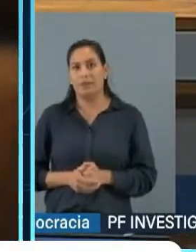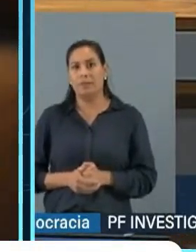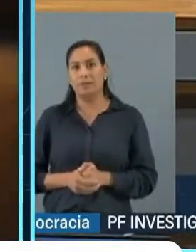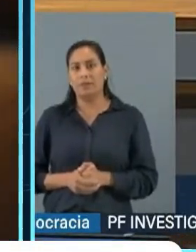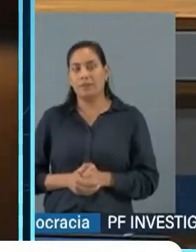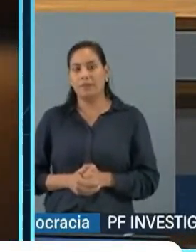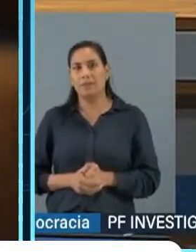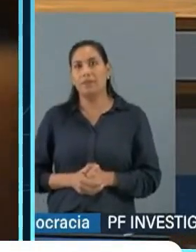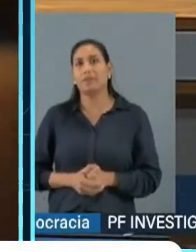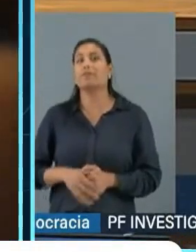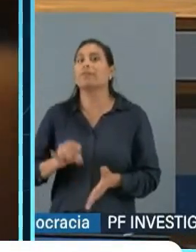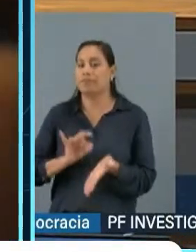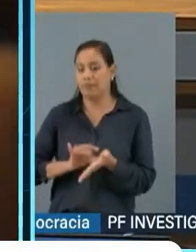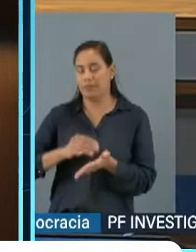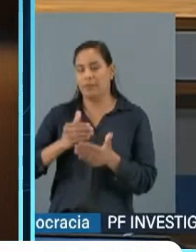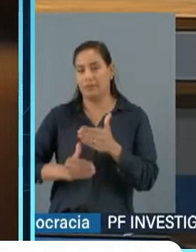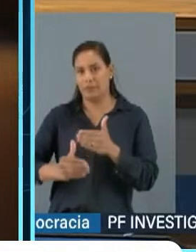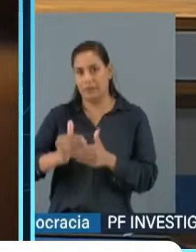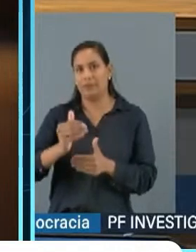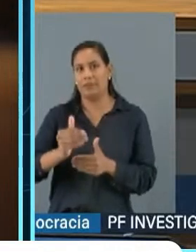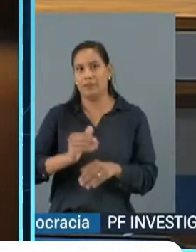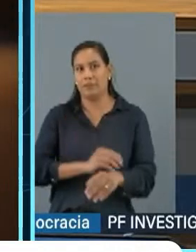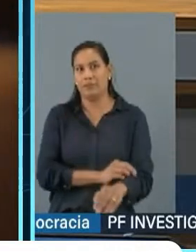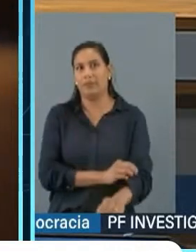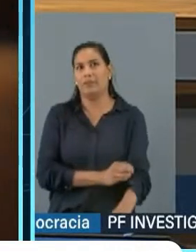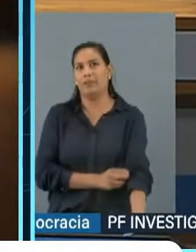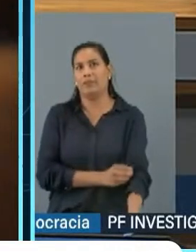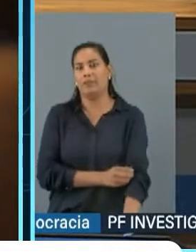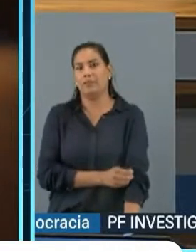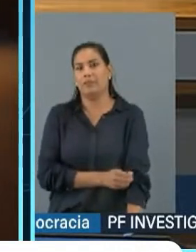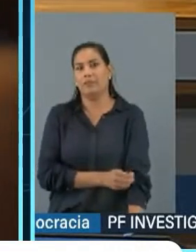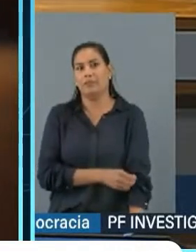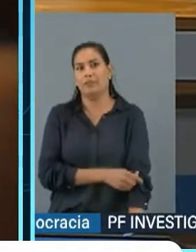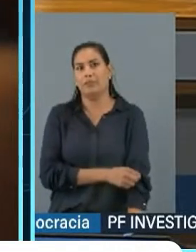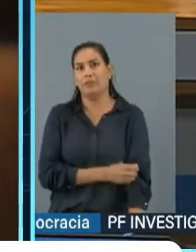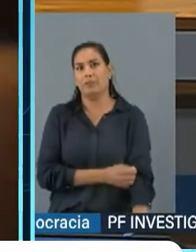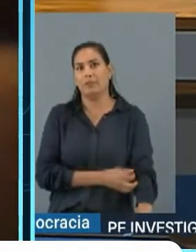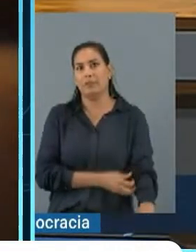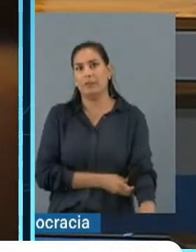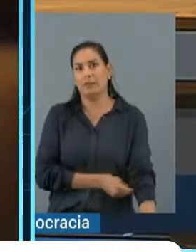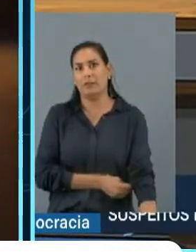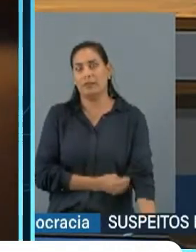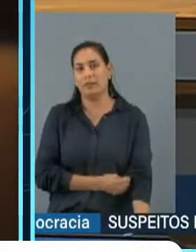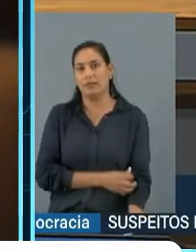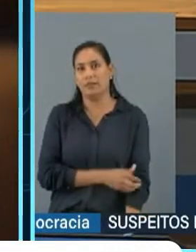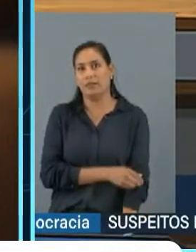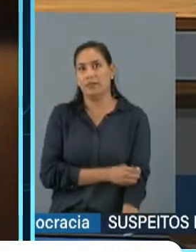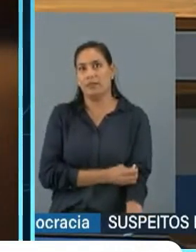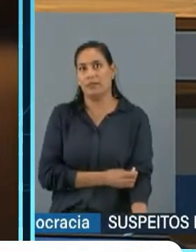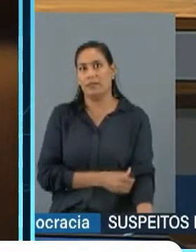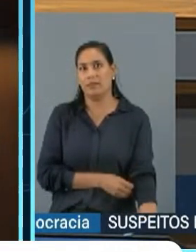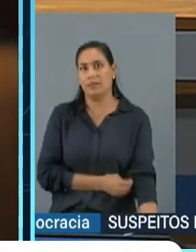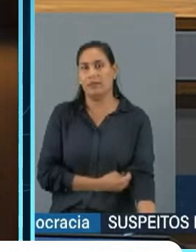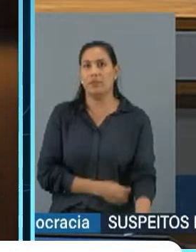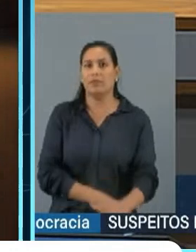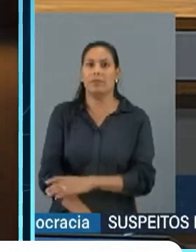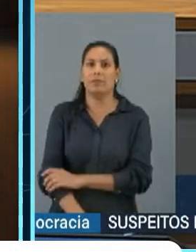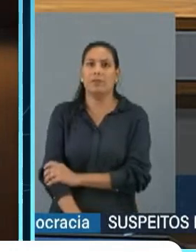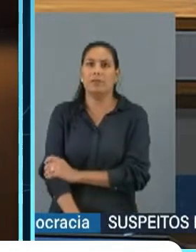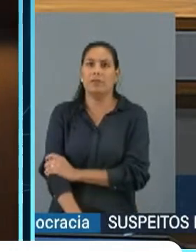harmonia e não faz de conta uma subserviência, como a gente vê hoje o Senado como um